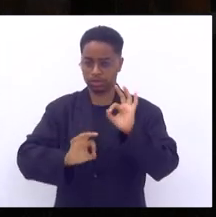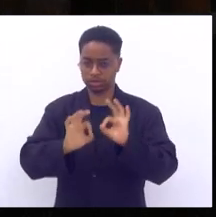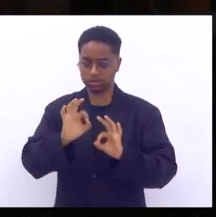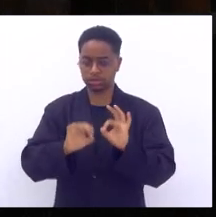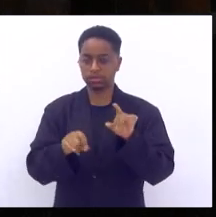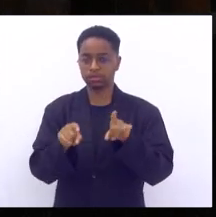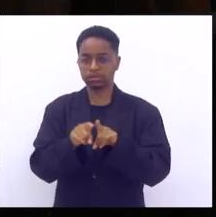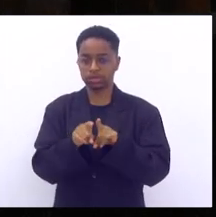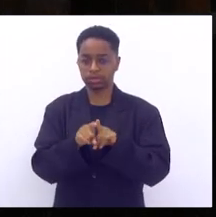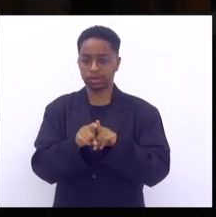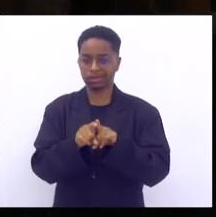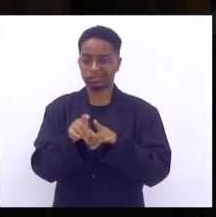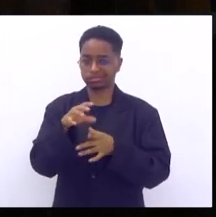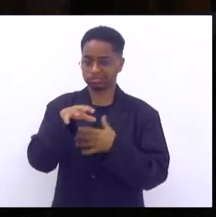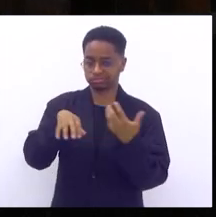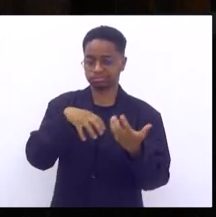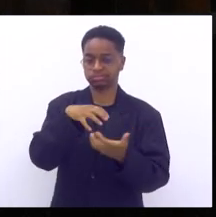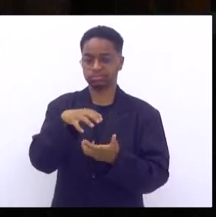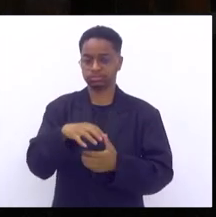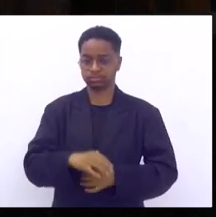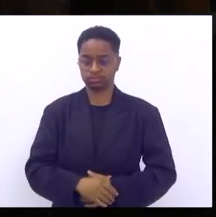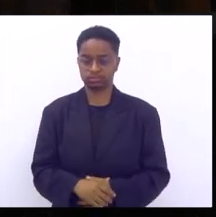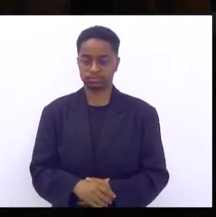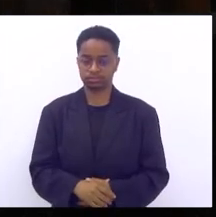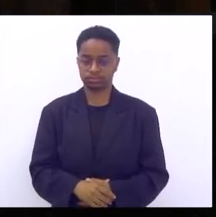e desorganizado.